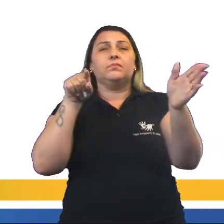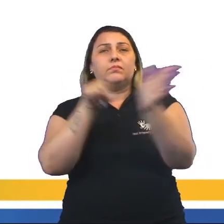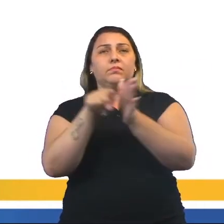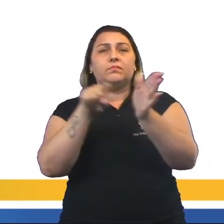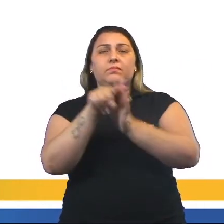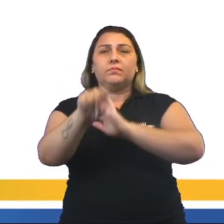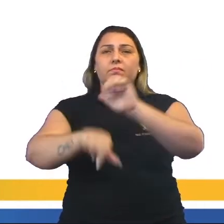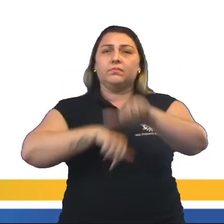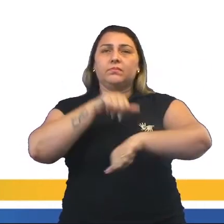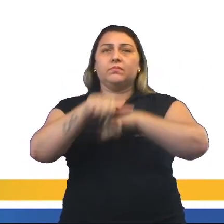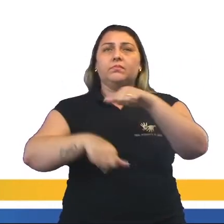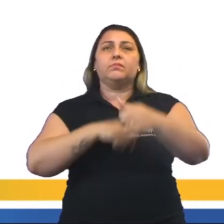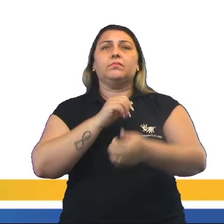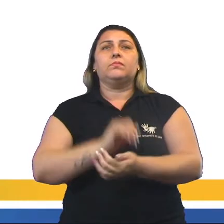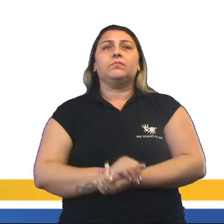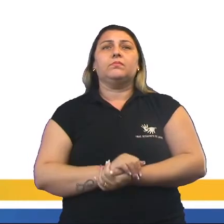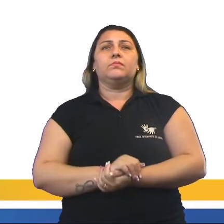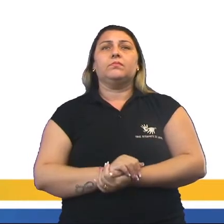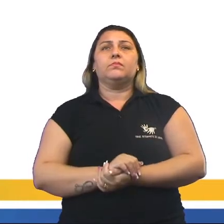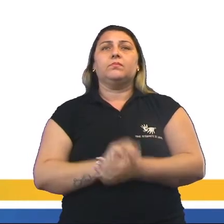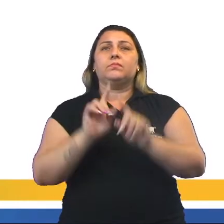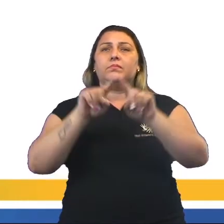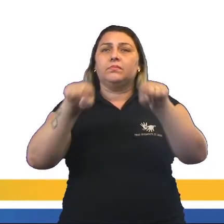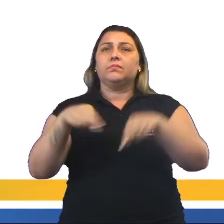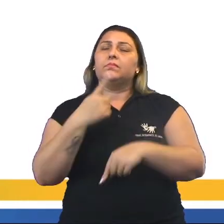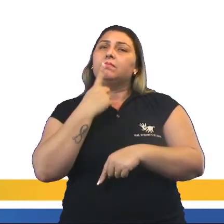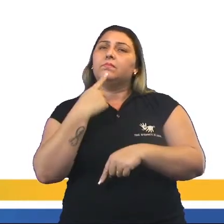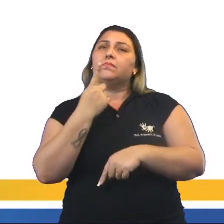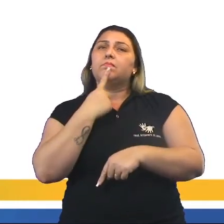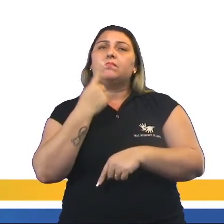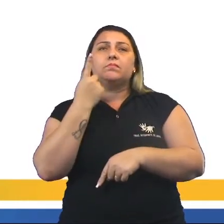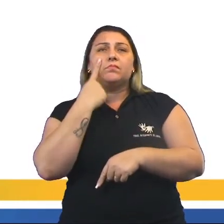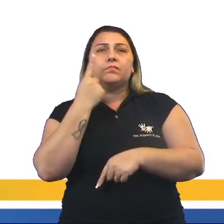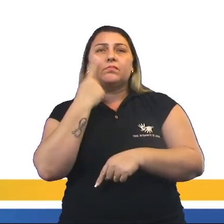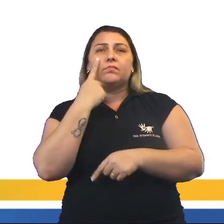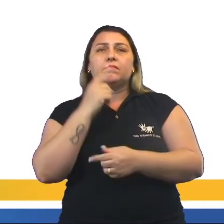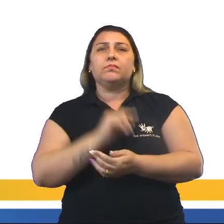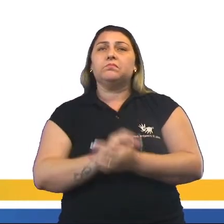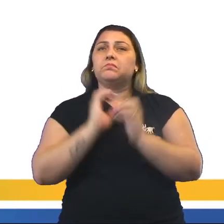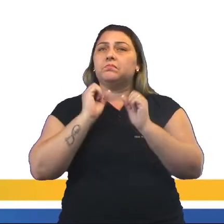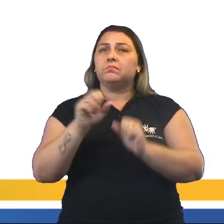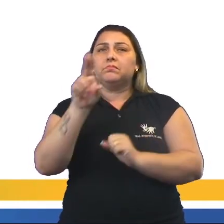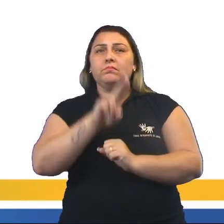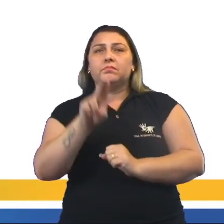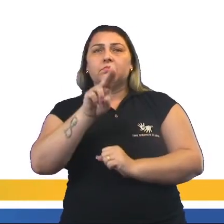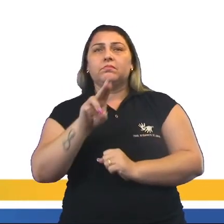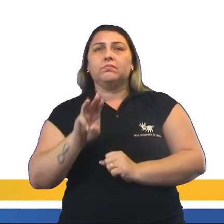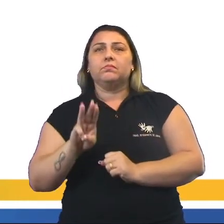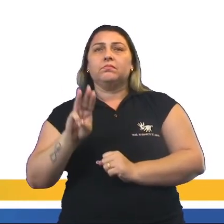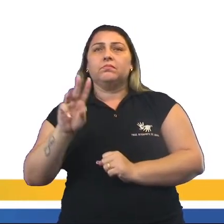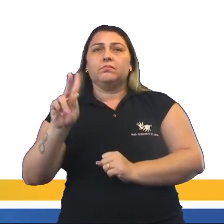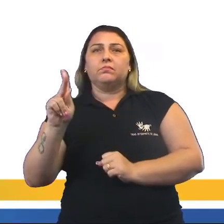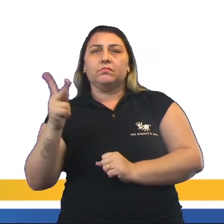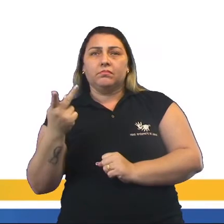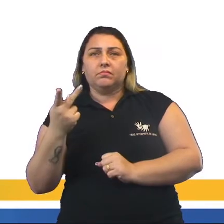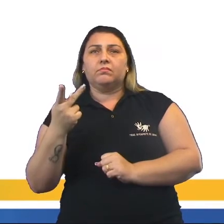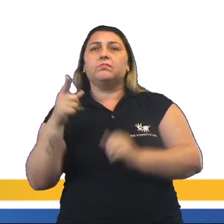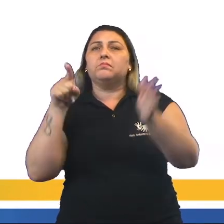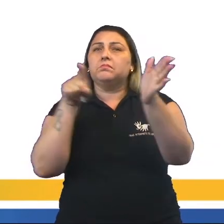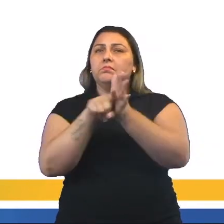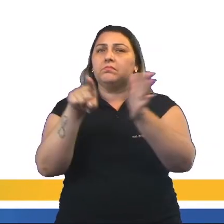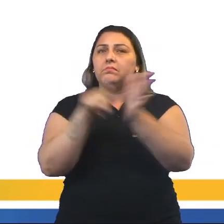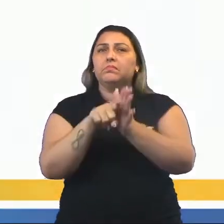tá? E aí, na caixinha vermelha, a gente vê um adendo aí que é, nós também podemos usar as double H questions para